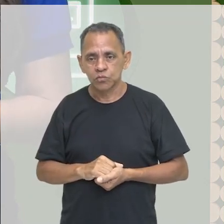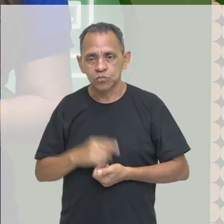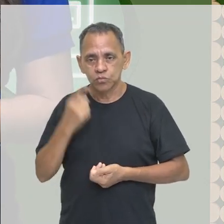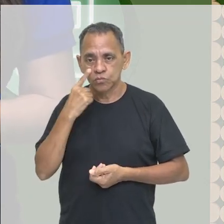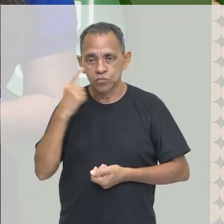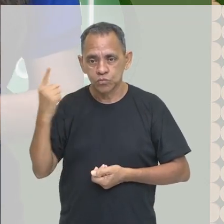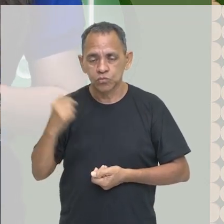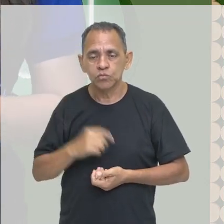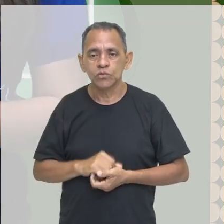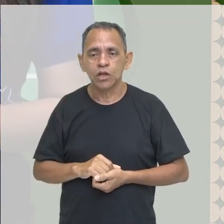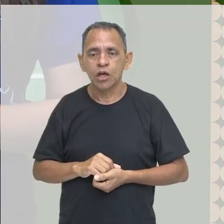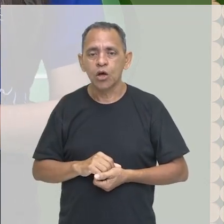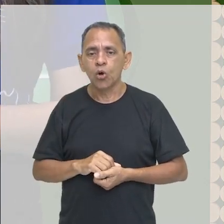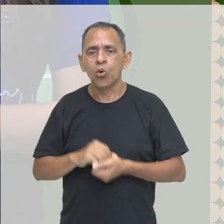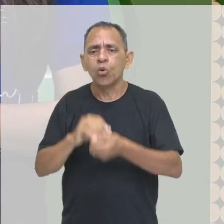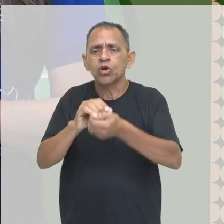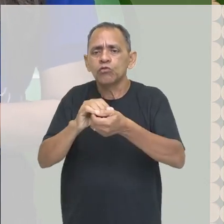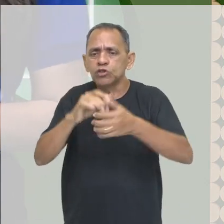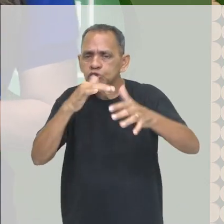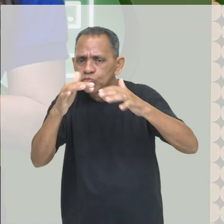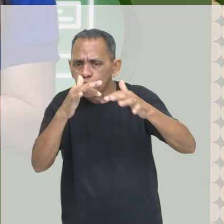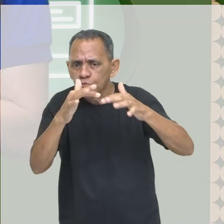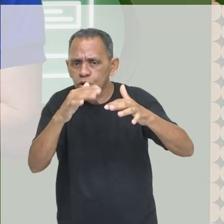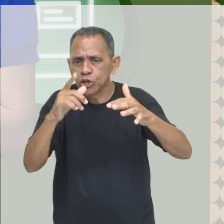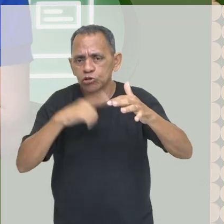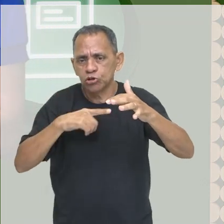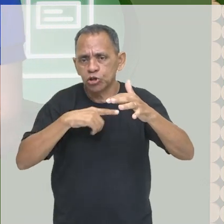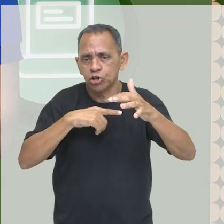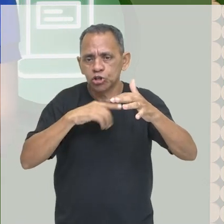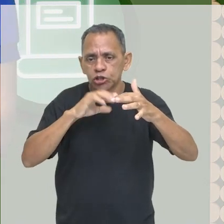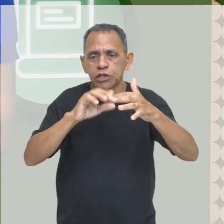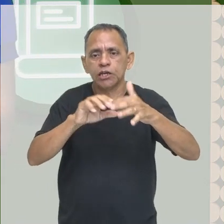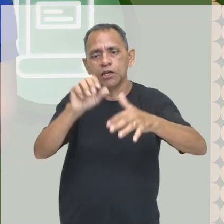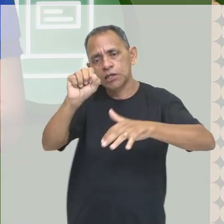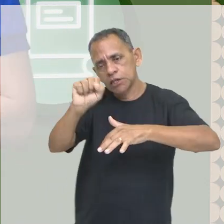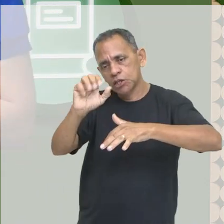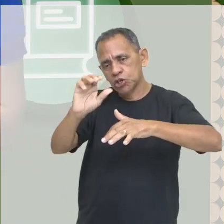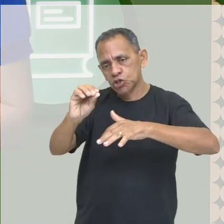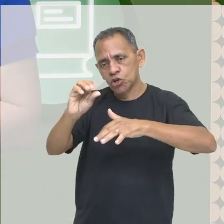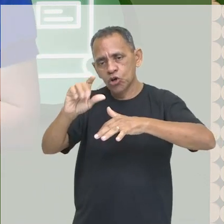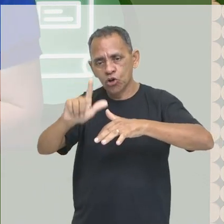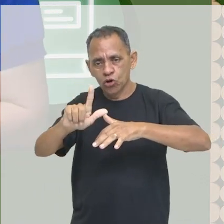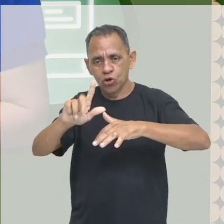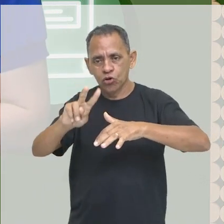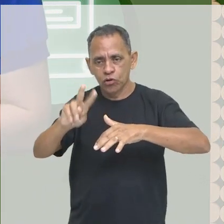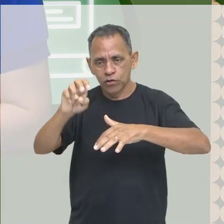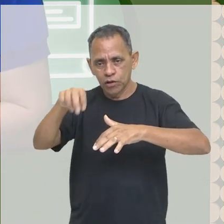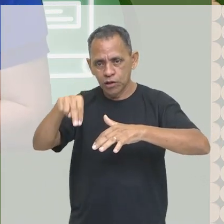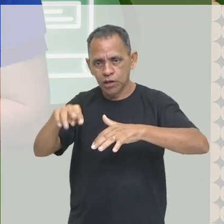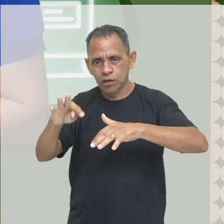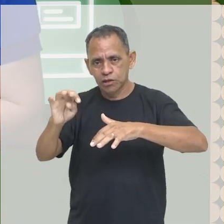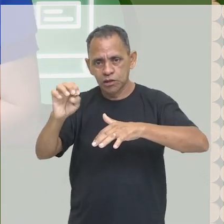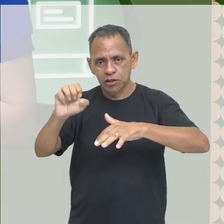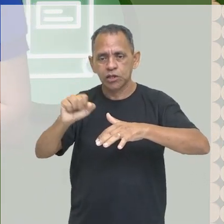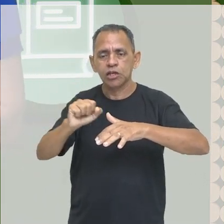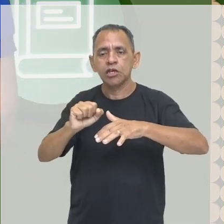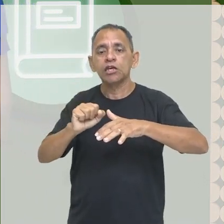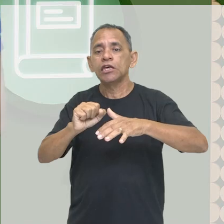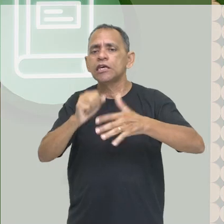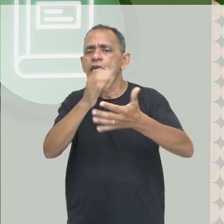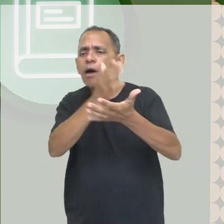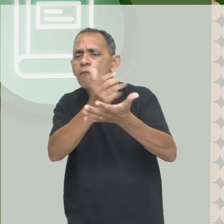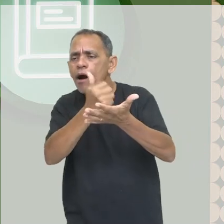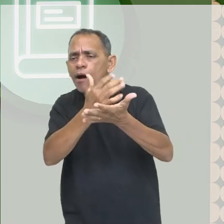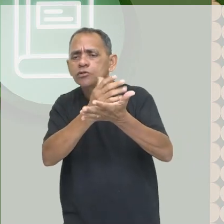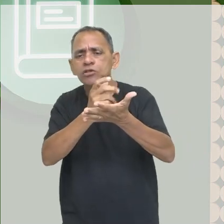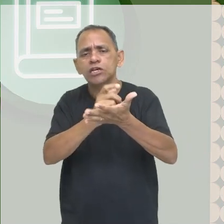parte líquida. Então, observe aqui que nesse primeiro pote, nós temos,